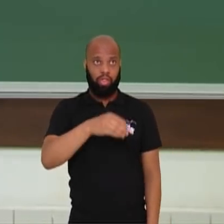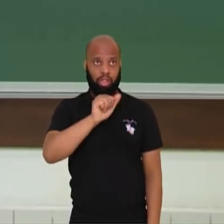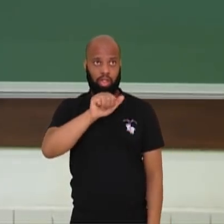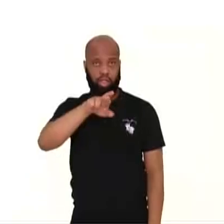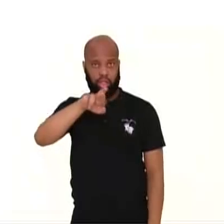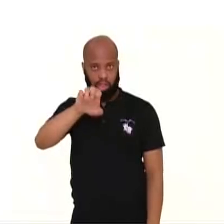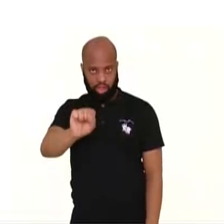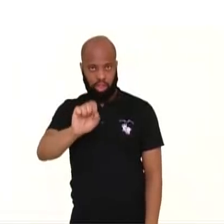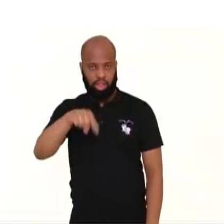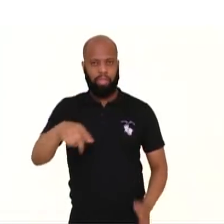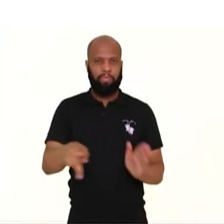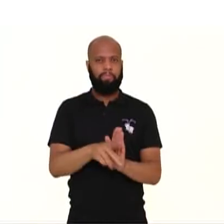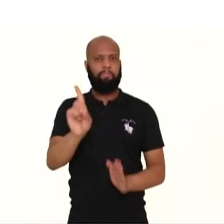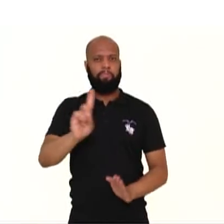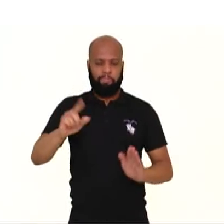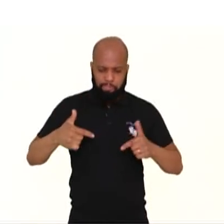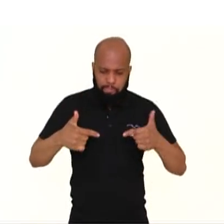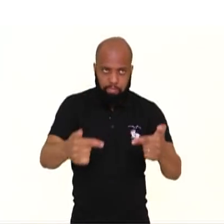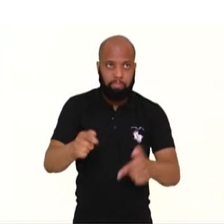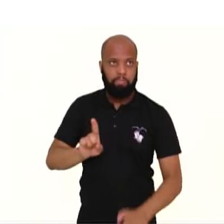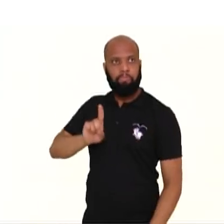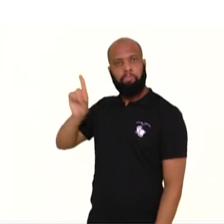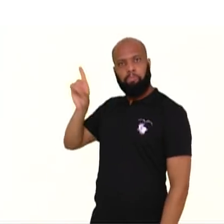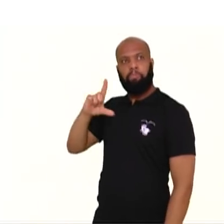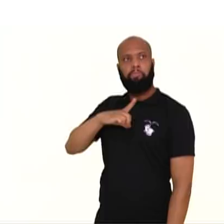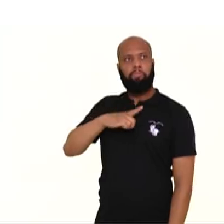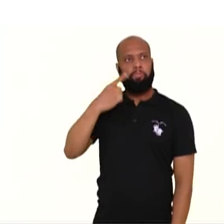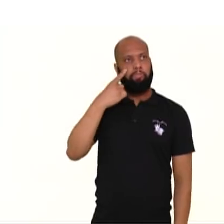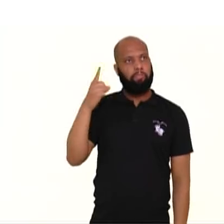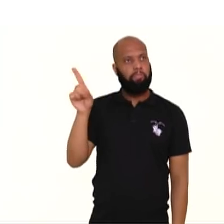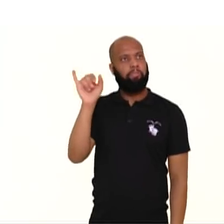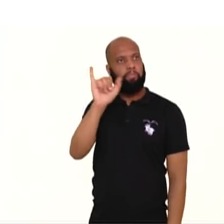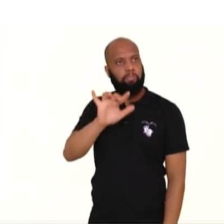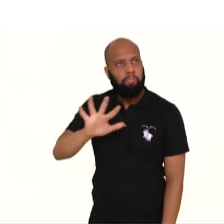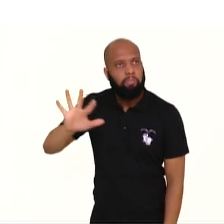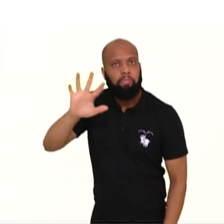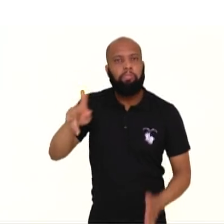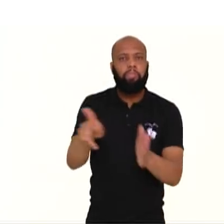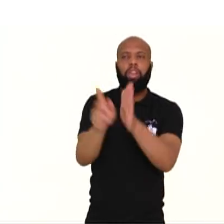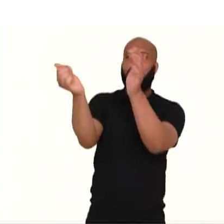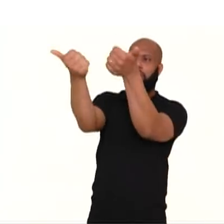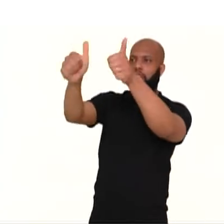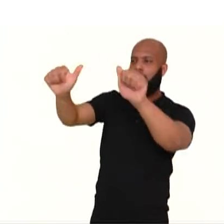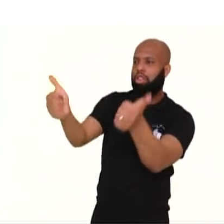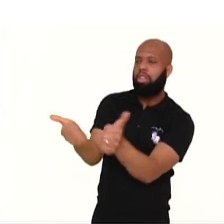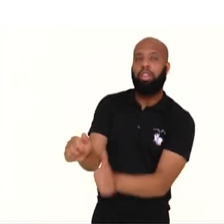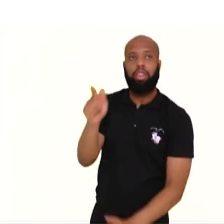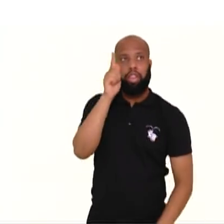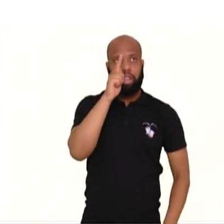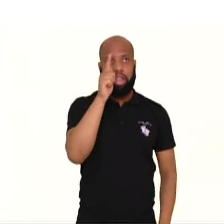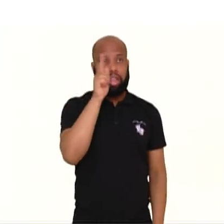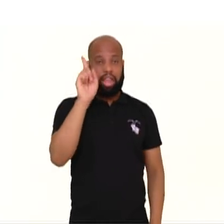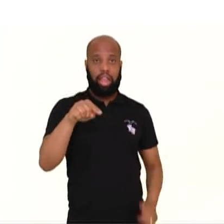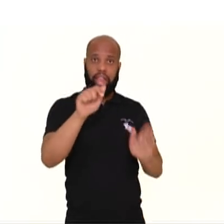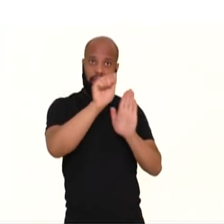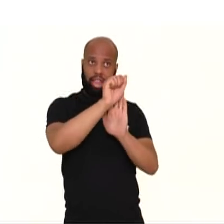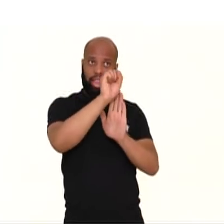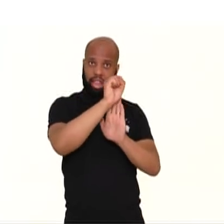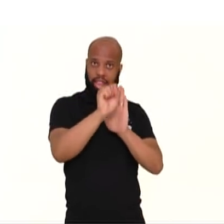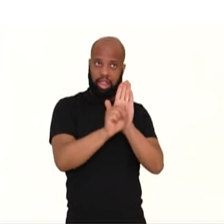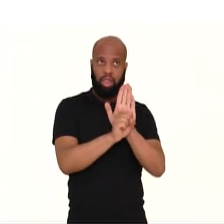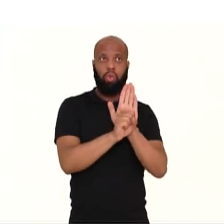essa representação de Zeus que você tem na imagem é uma escultura grega do século IV